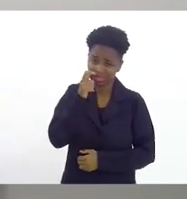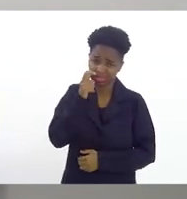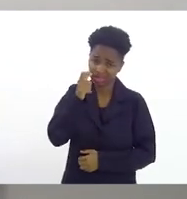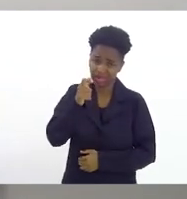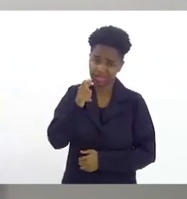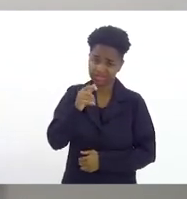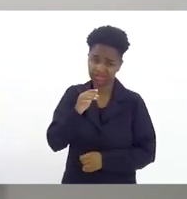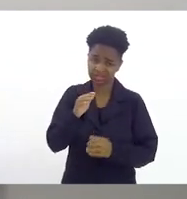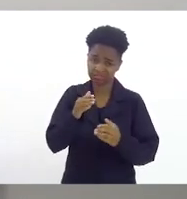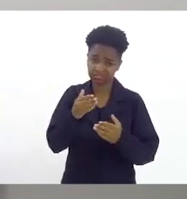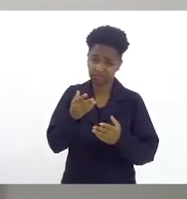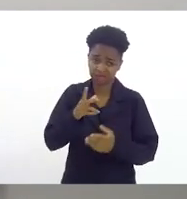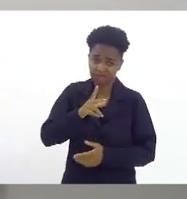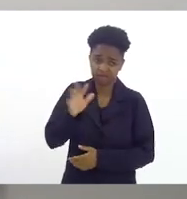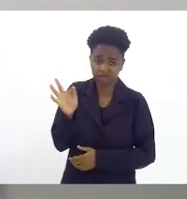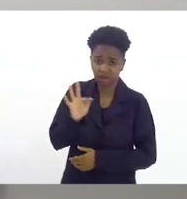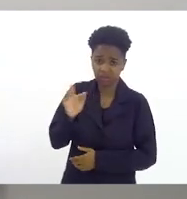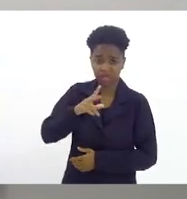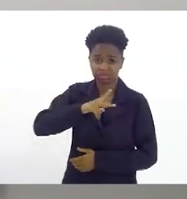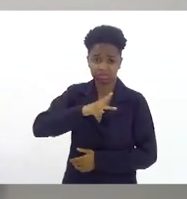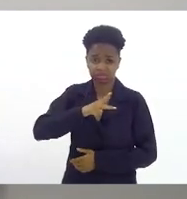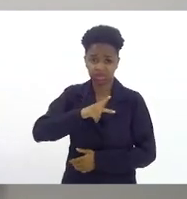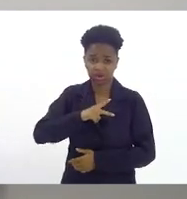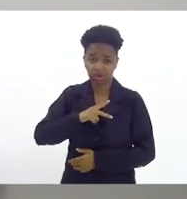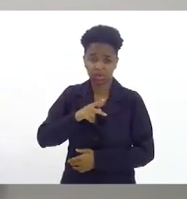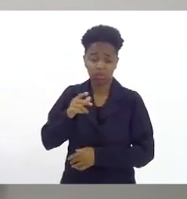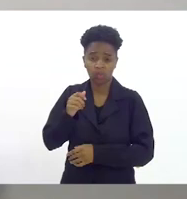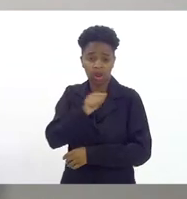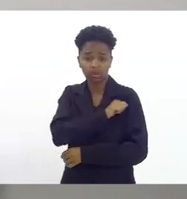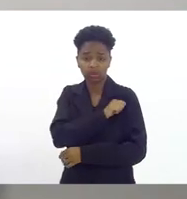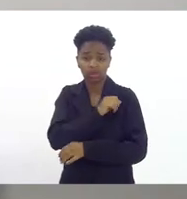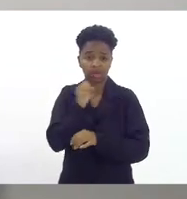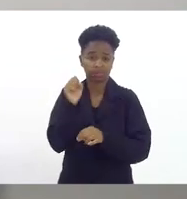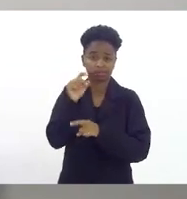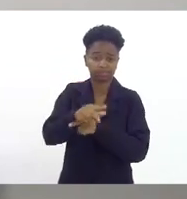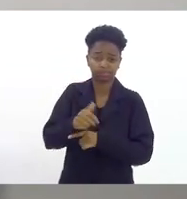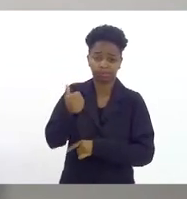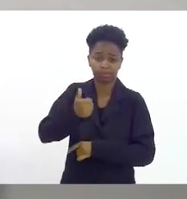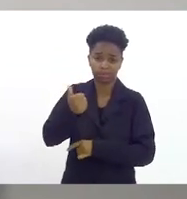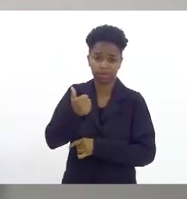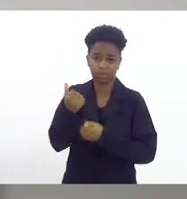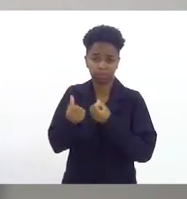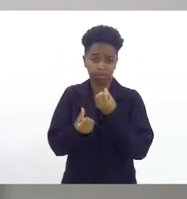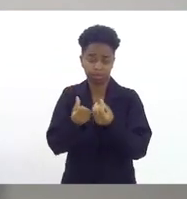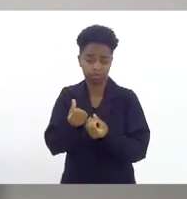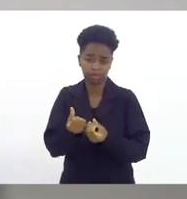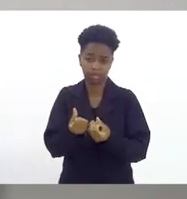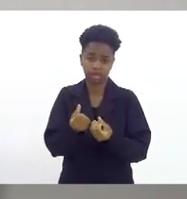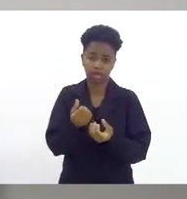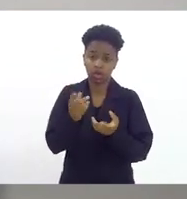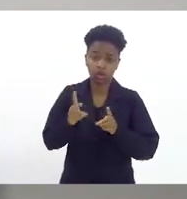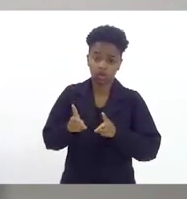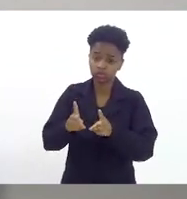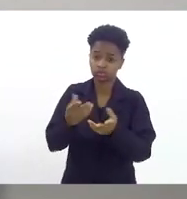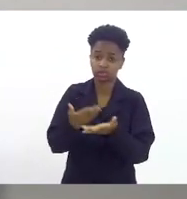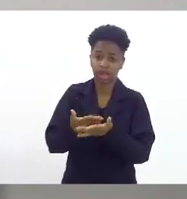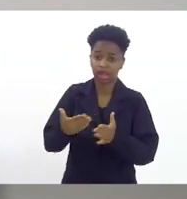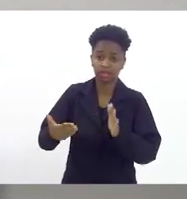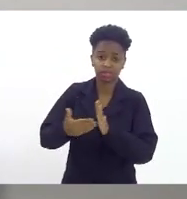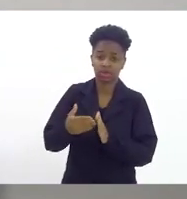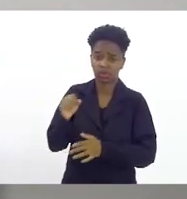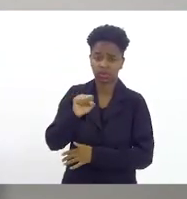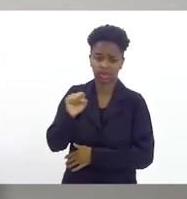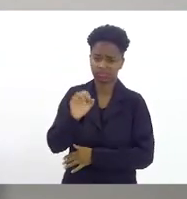privada que o aluno entre no primeiro período e Continua Estudando dependendo do curso com oito períodos que ele vai até o oitavo